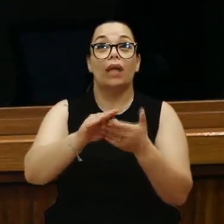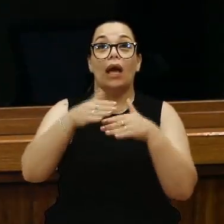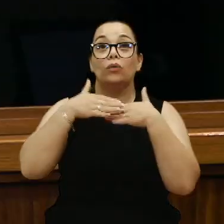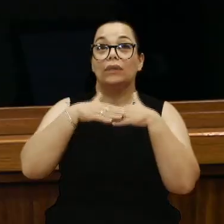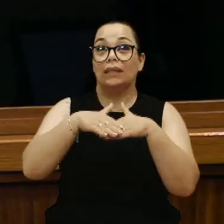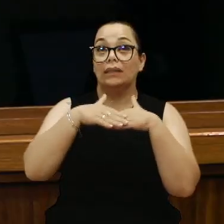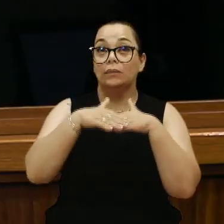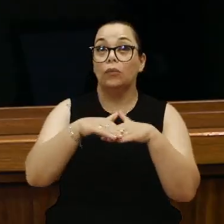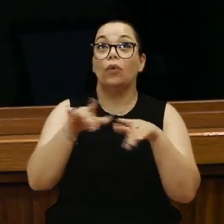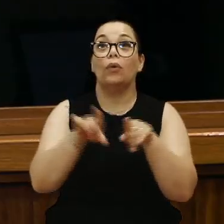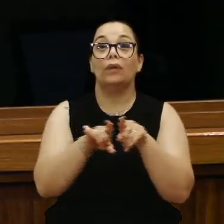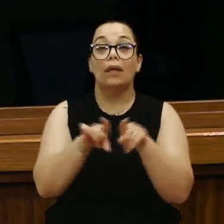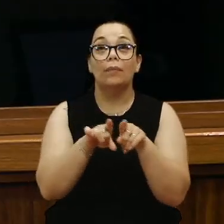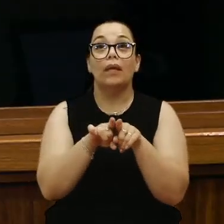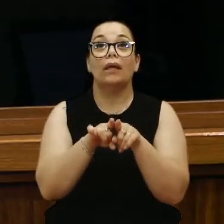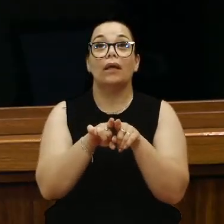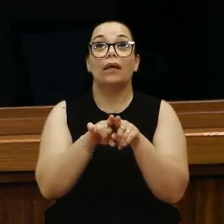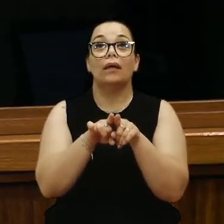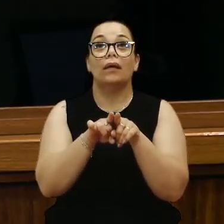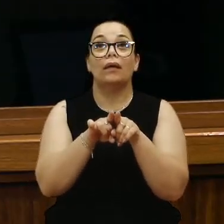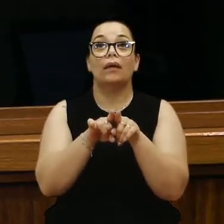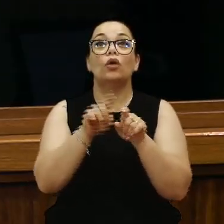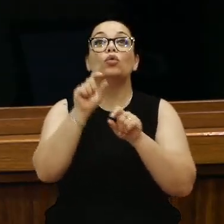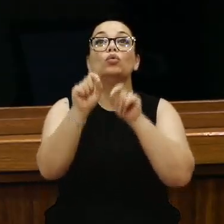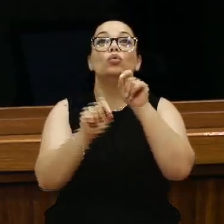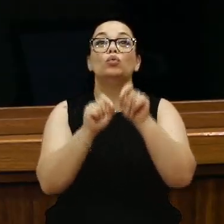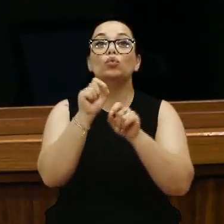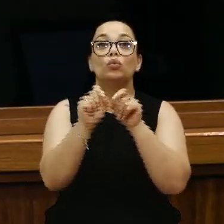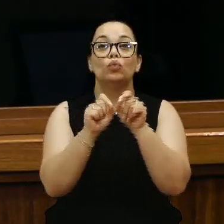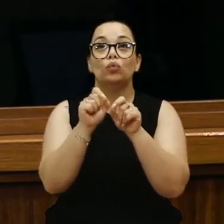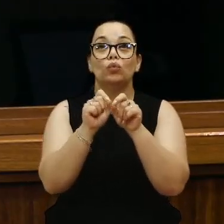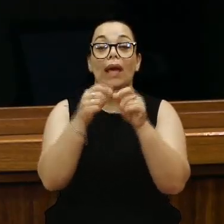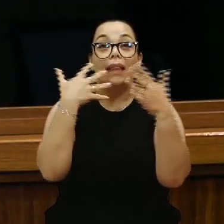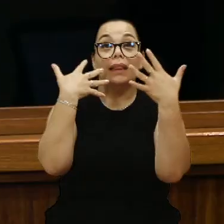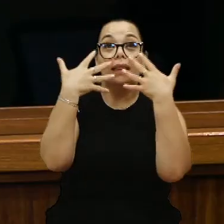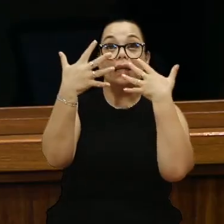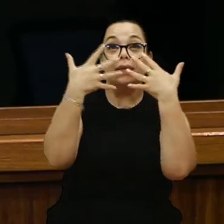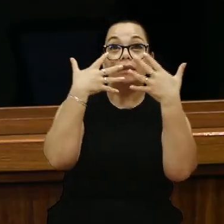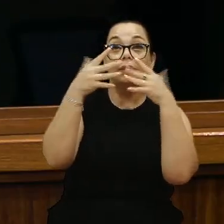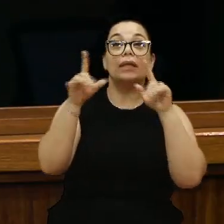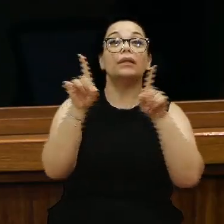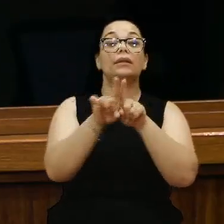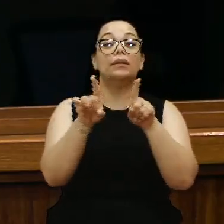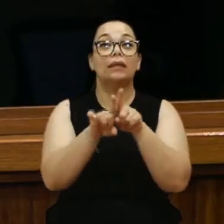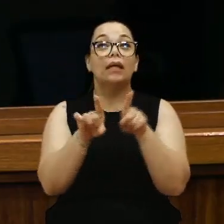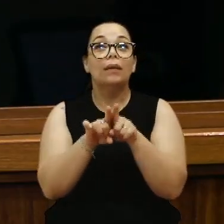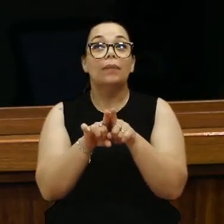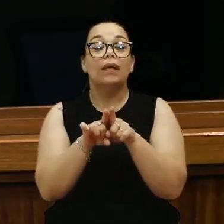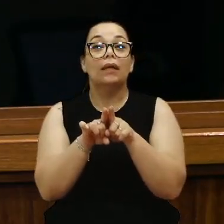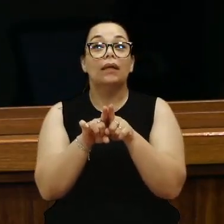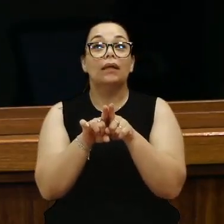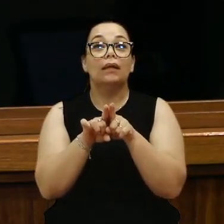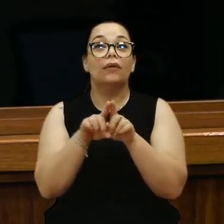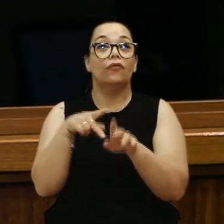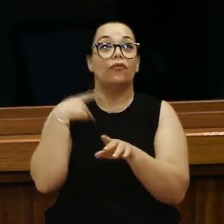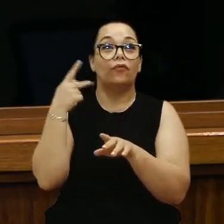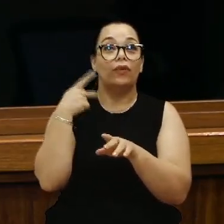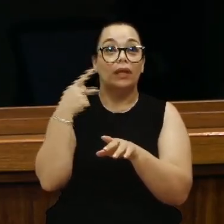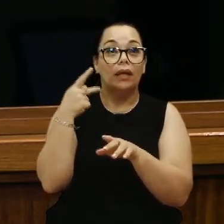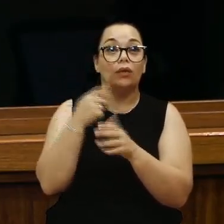transporte, elas vão ao encontro dessa transparência, inclusive, vereador